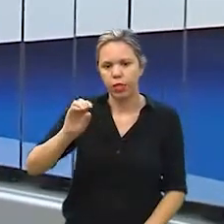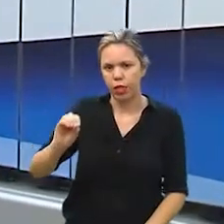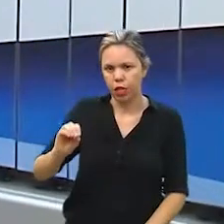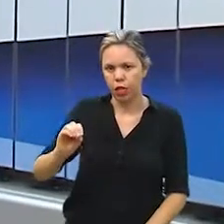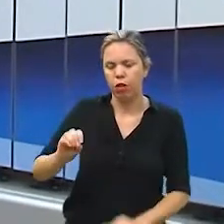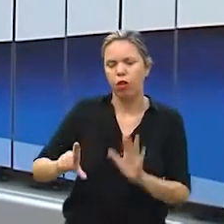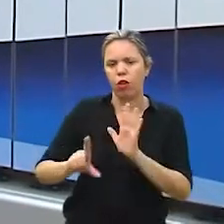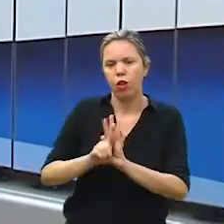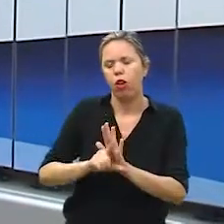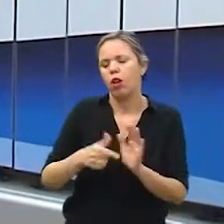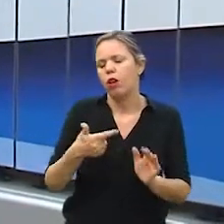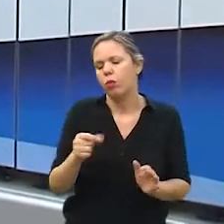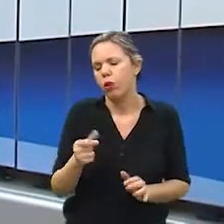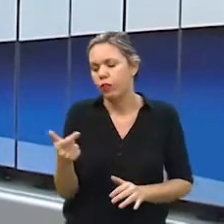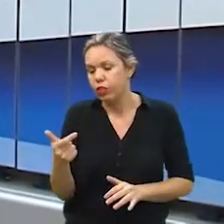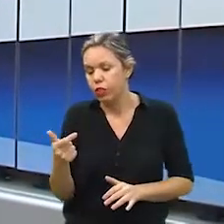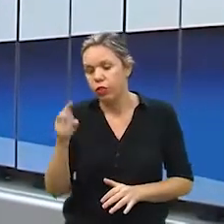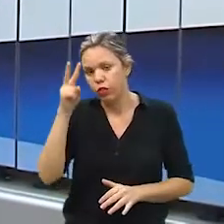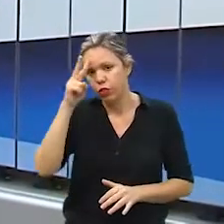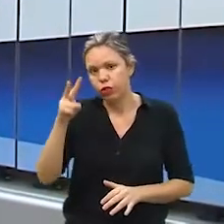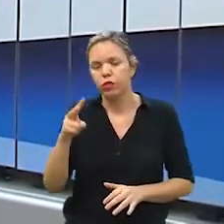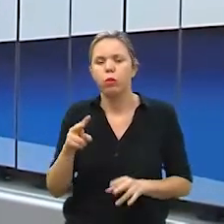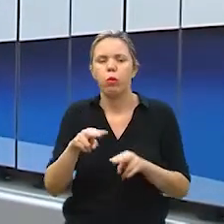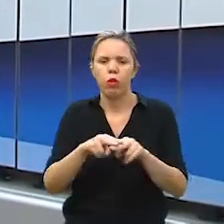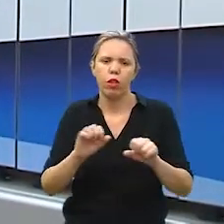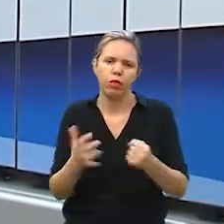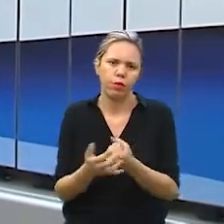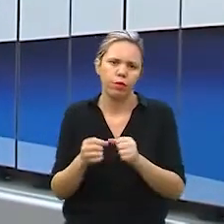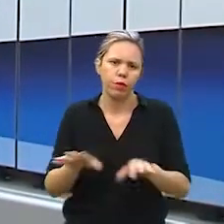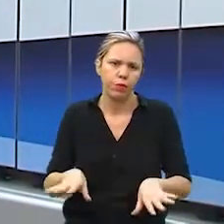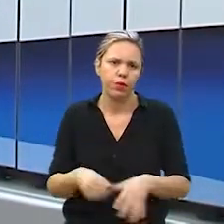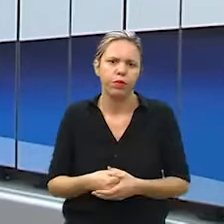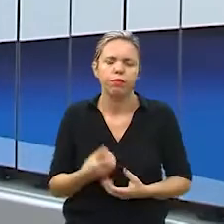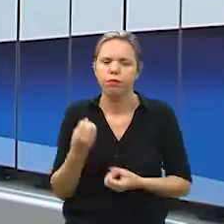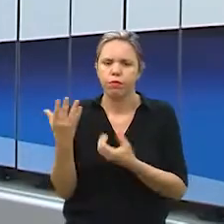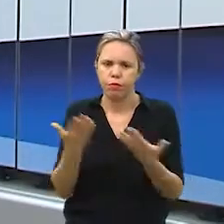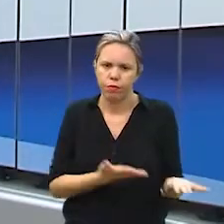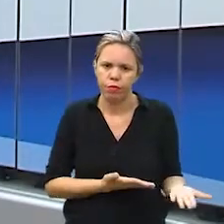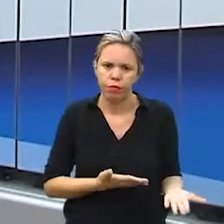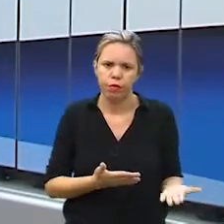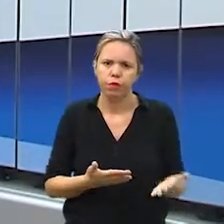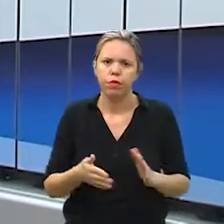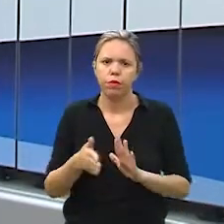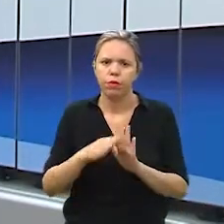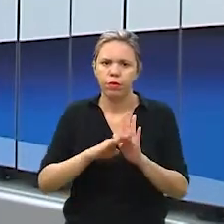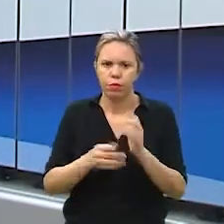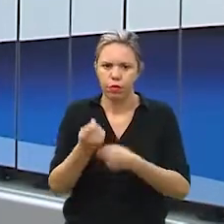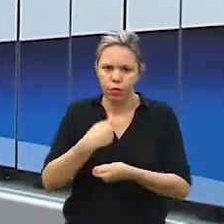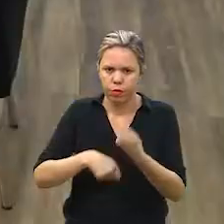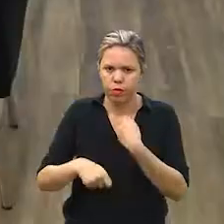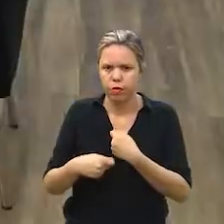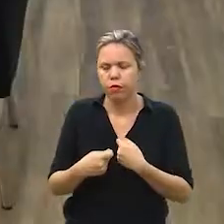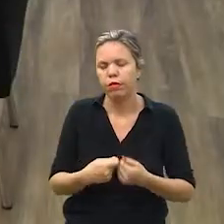para 2022, lembrando com os impactos da pandemia. Seja bem-vindo ao Questão de Ordem, Rodrigo.